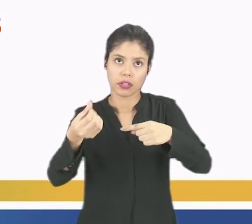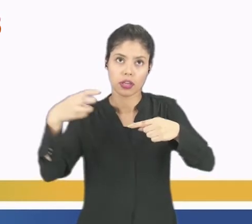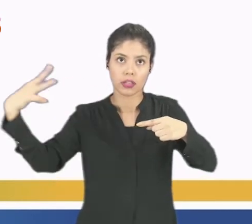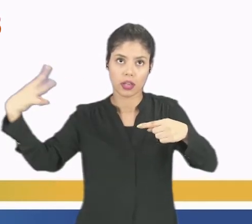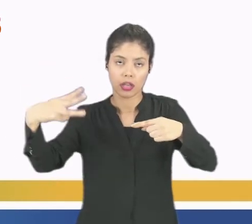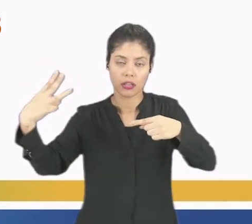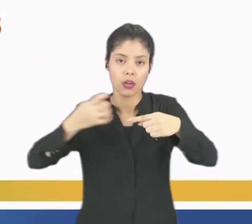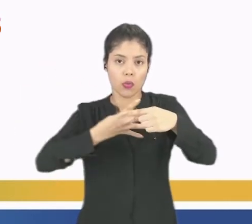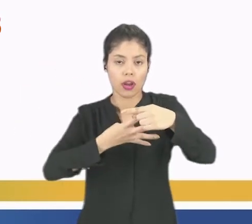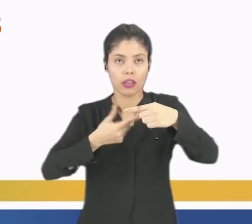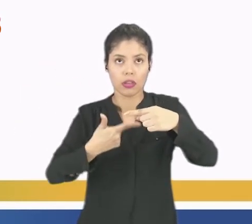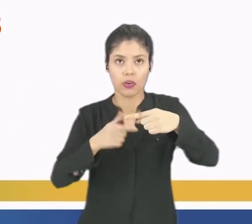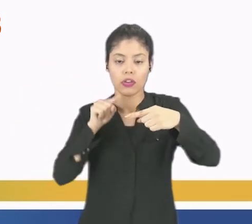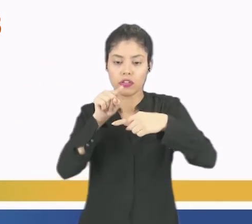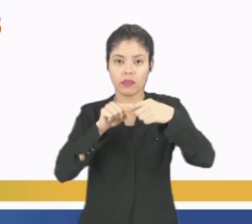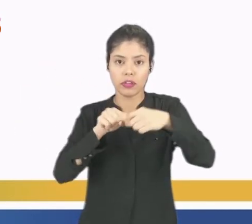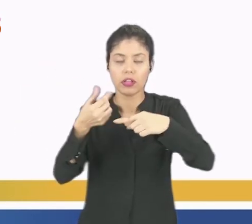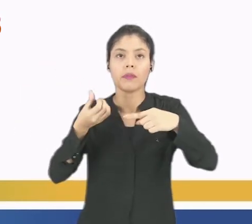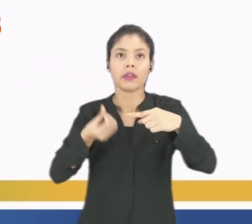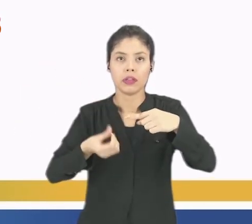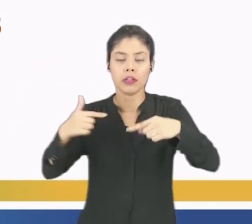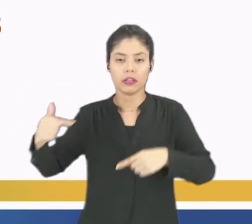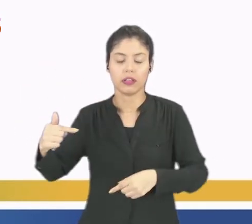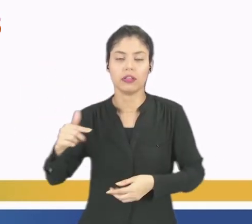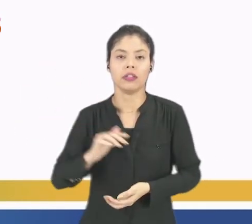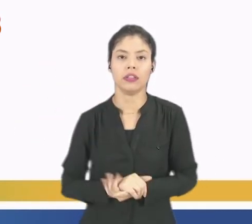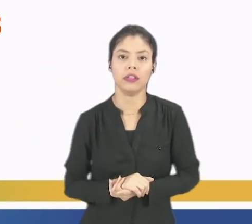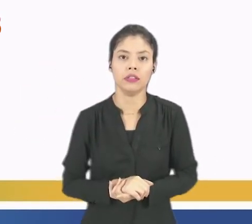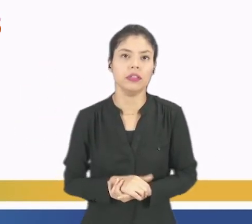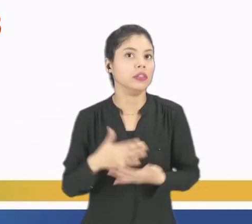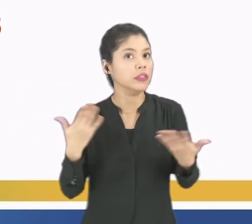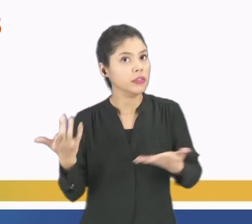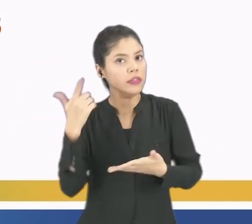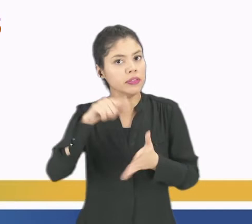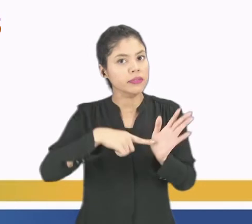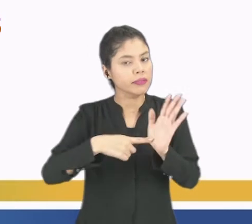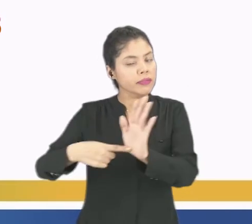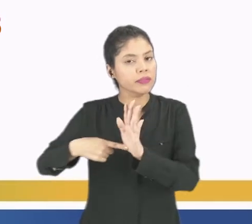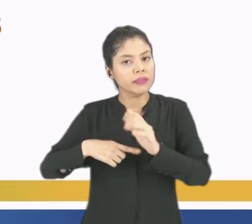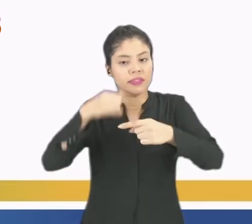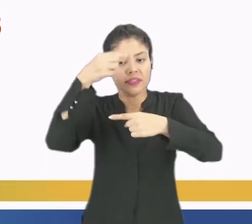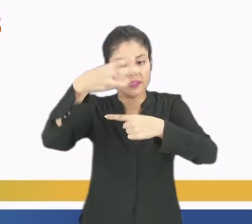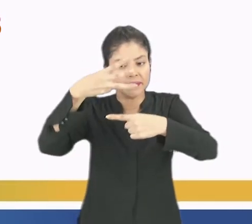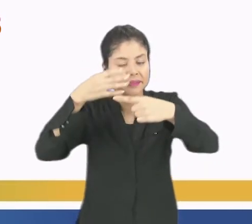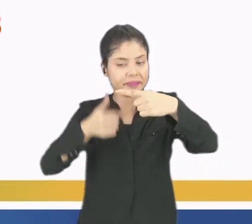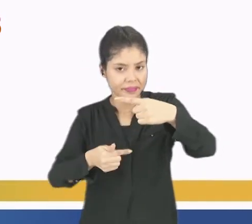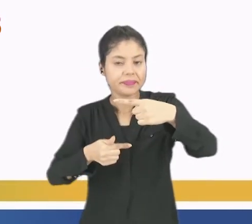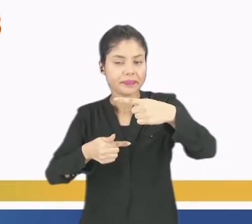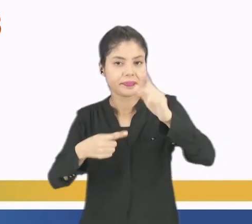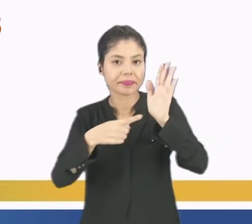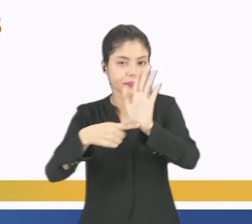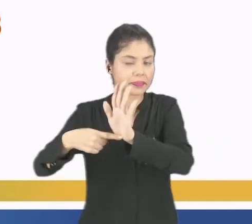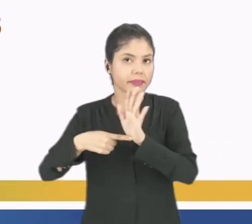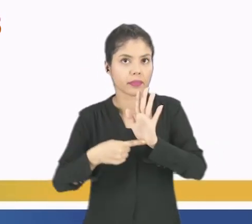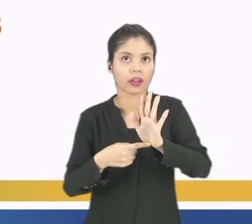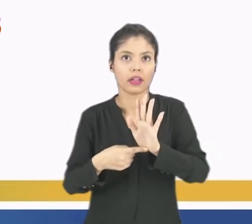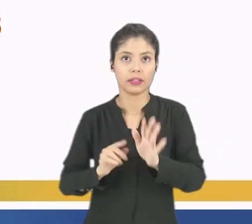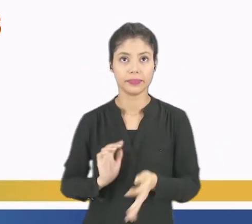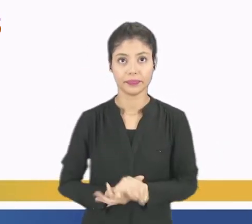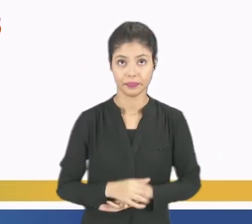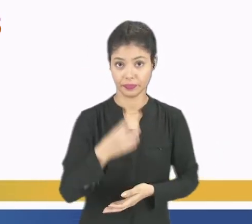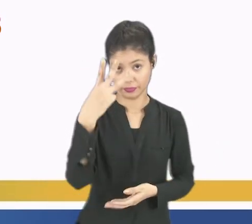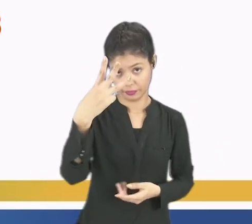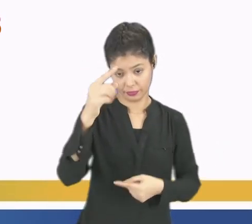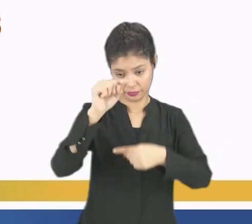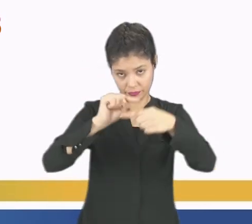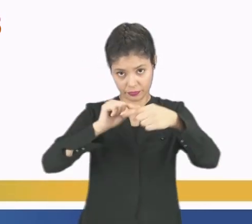e 42 dividido por 6 me dá 7. Você representou em fração, querendo representar em decimal,